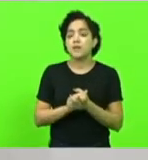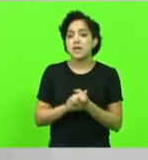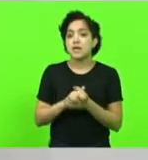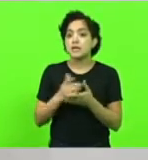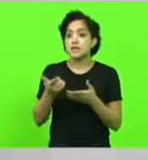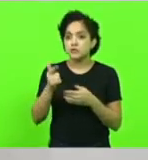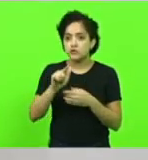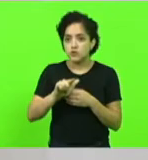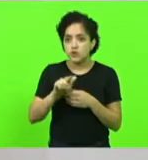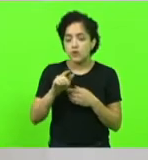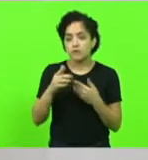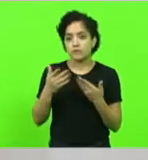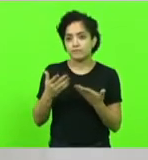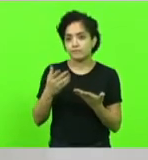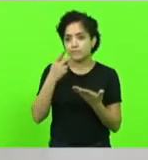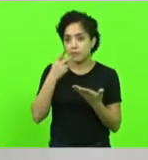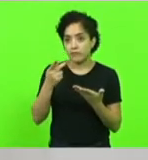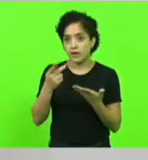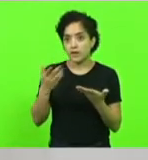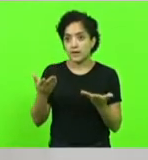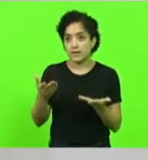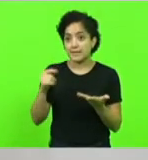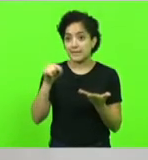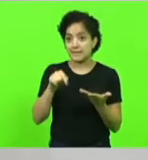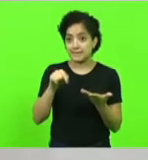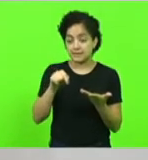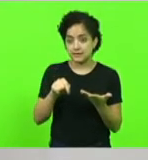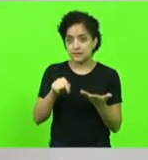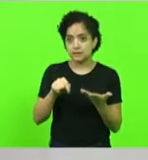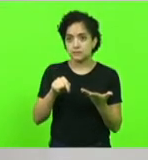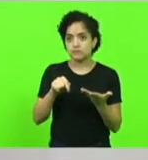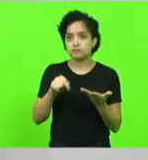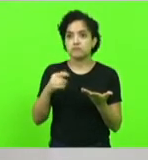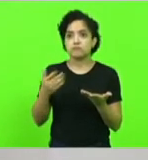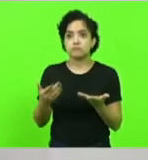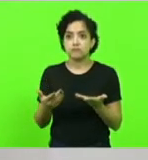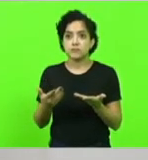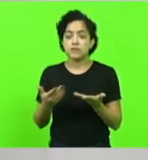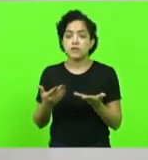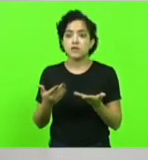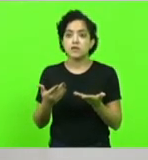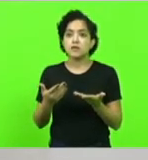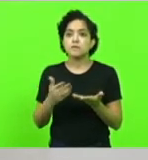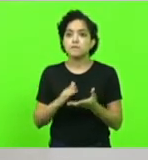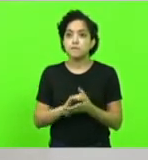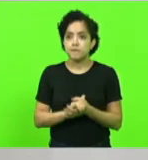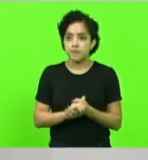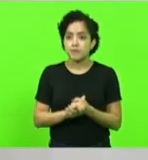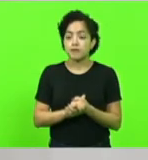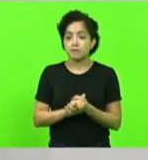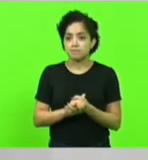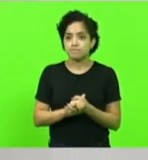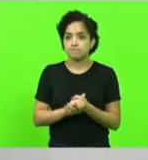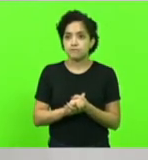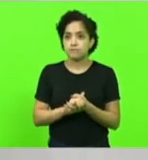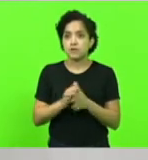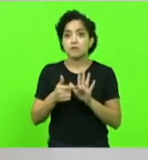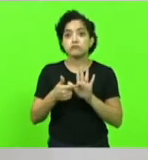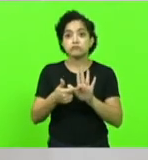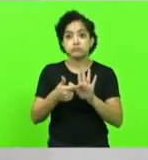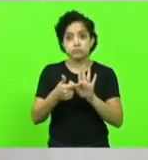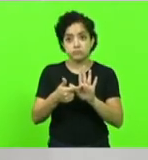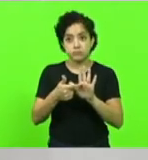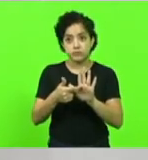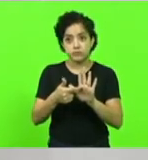vez dizer aqui nesse parlamento que um capítulo, de fato, um grande espetáculo que foi